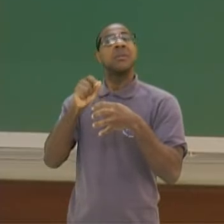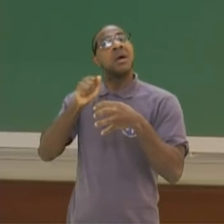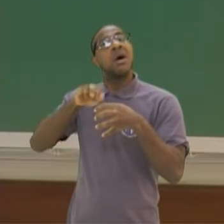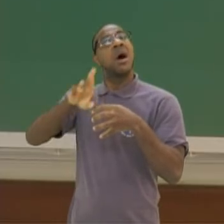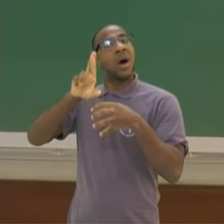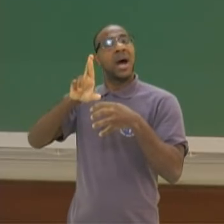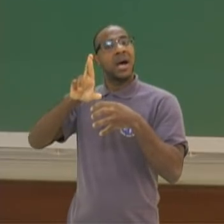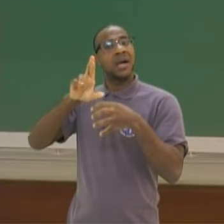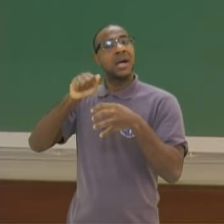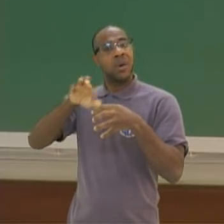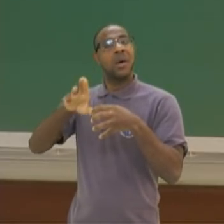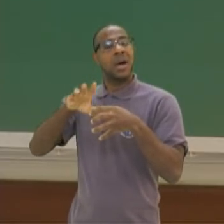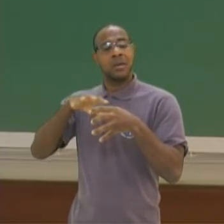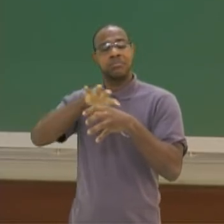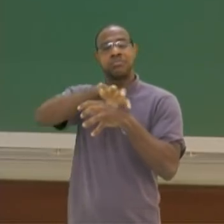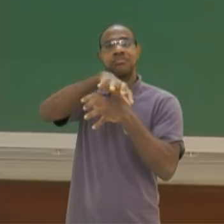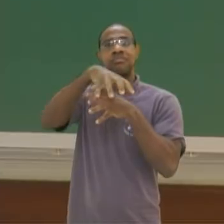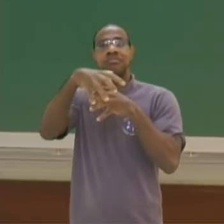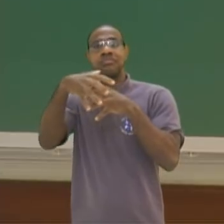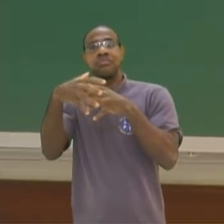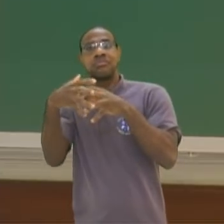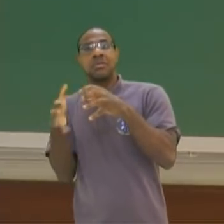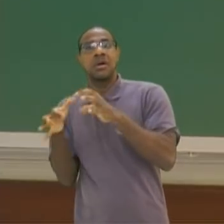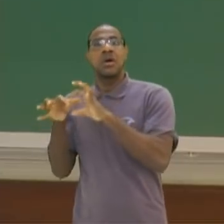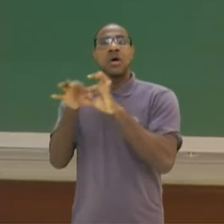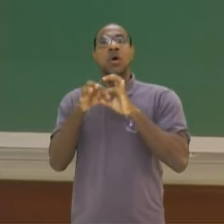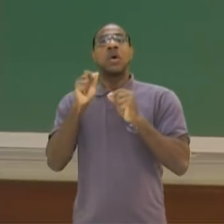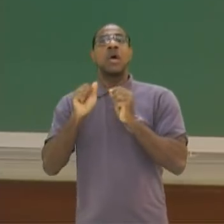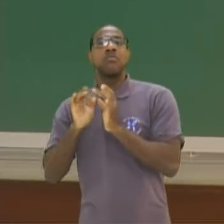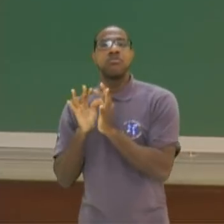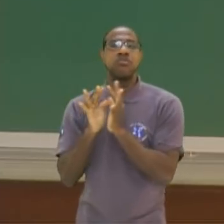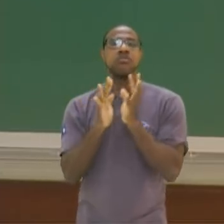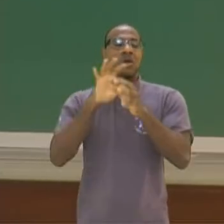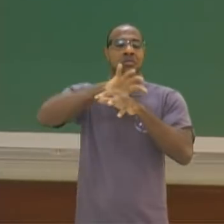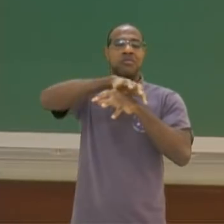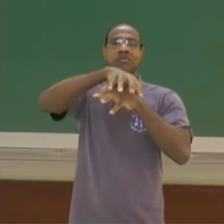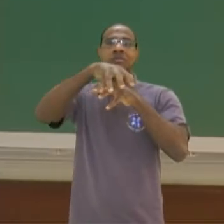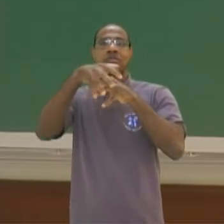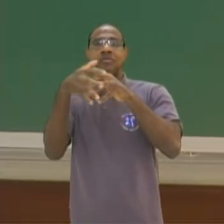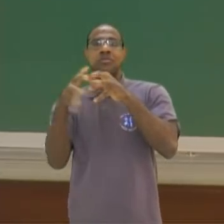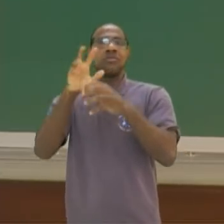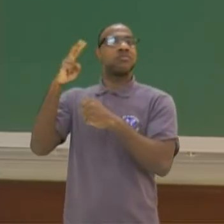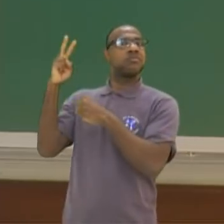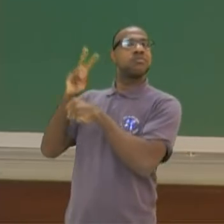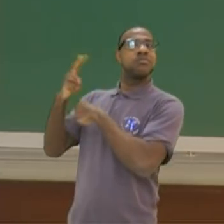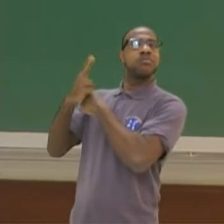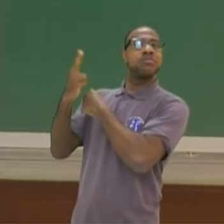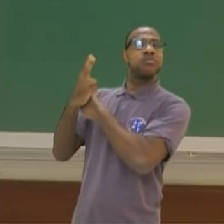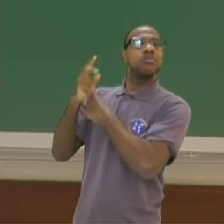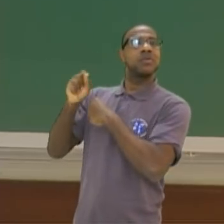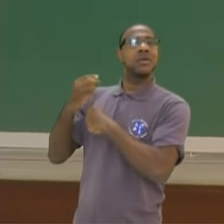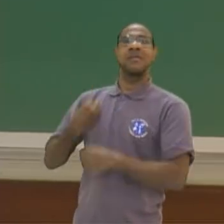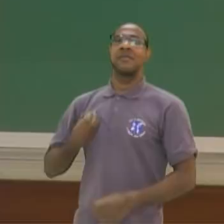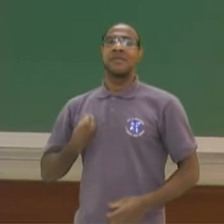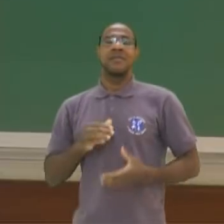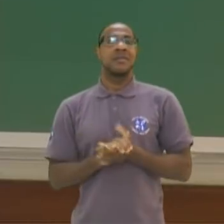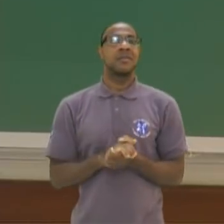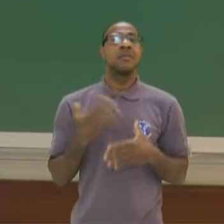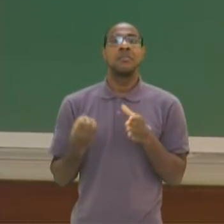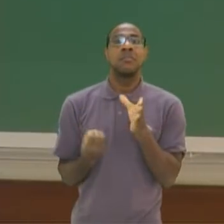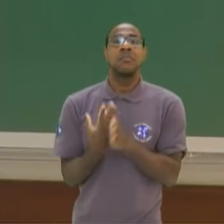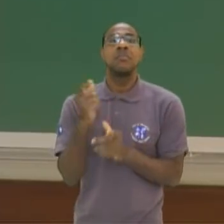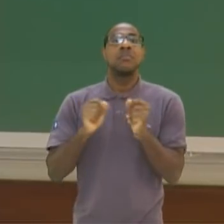camada de ar que nos envolve. Então, é um conjunto de gases que propicia a vida. E do que ela é formada?